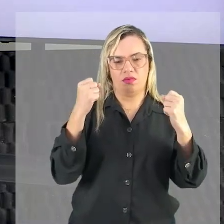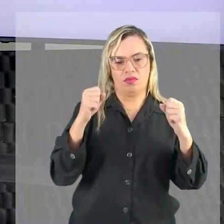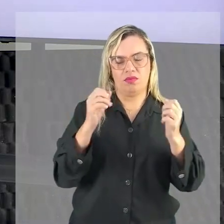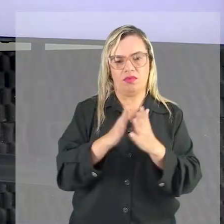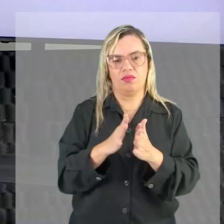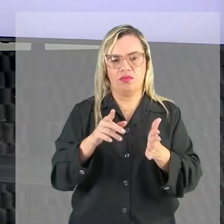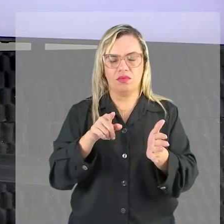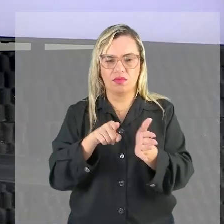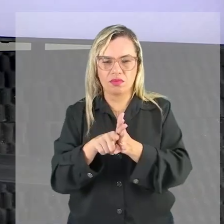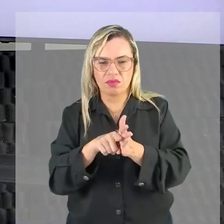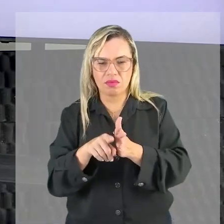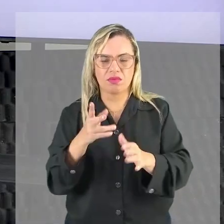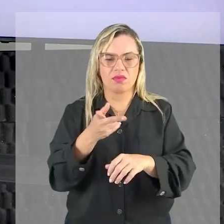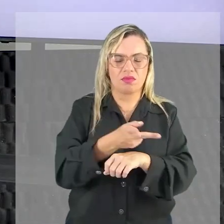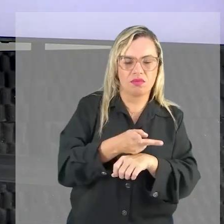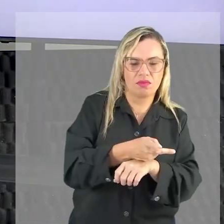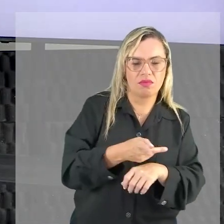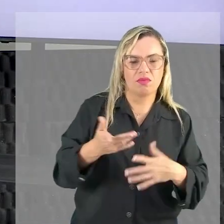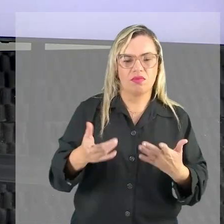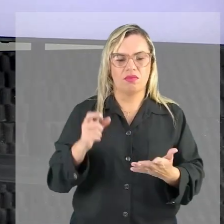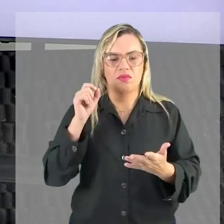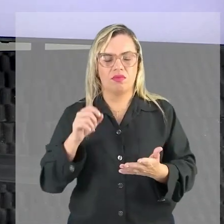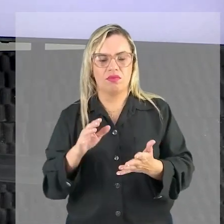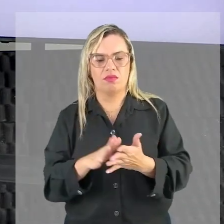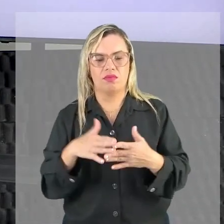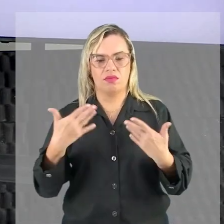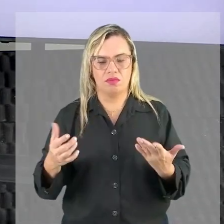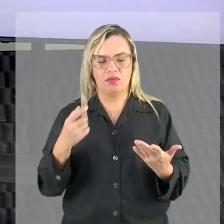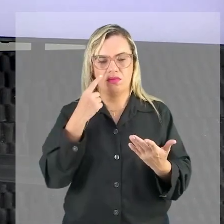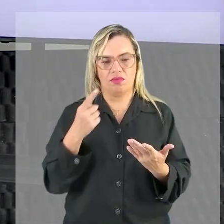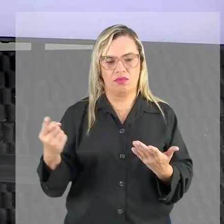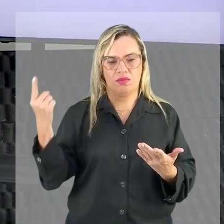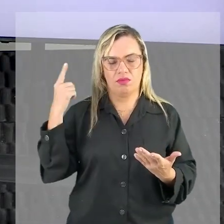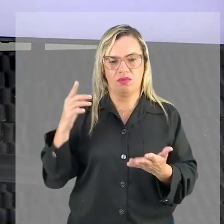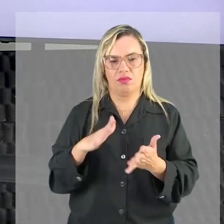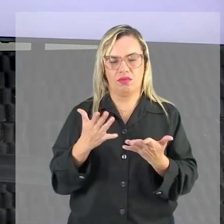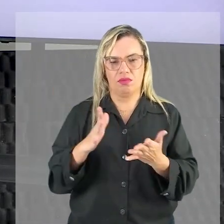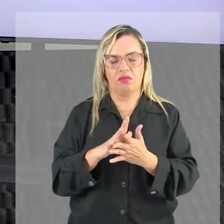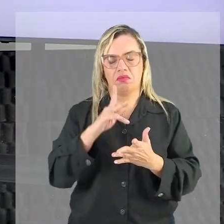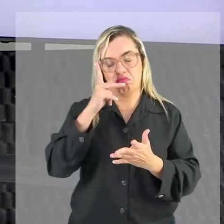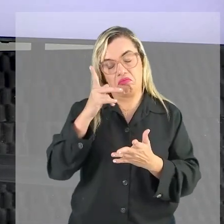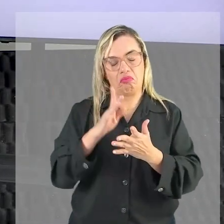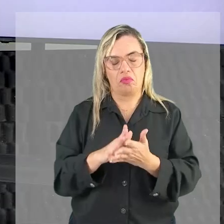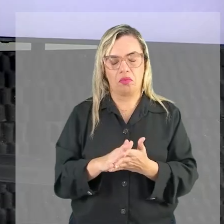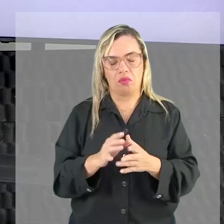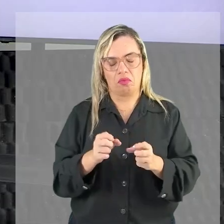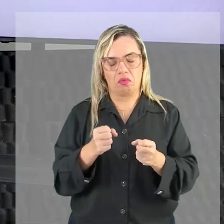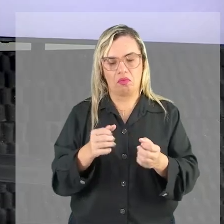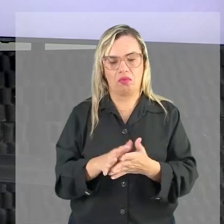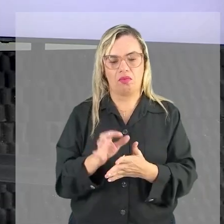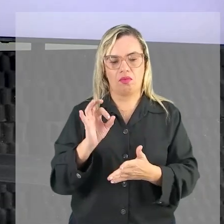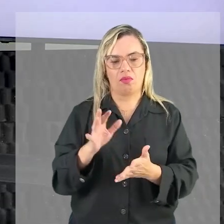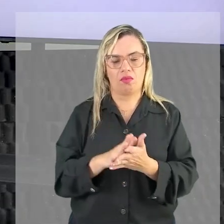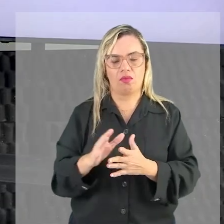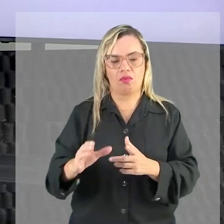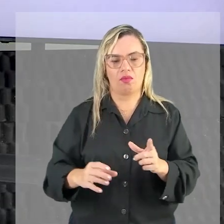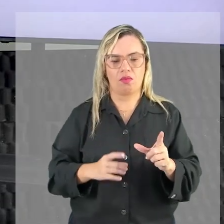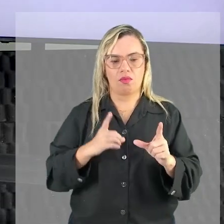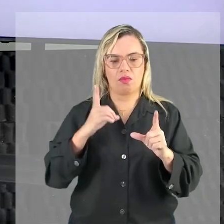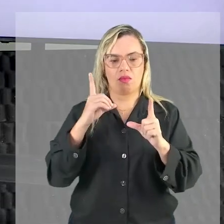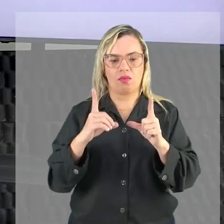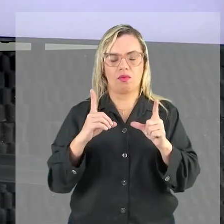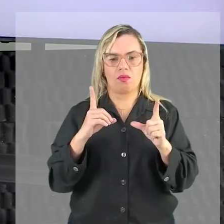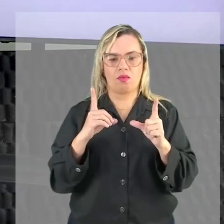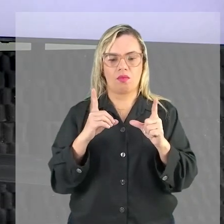prática de atividade física, tá? Então, uma forte candidata a ser a resposta correta. Vamos ver a letra